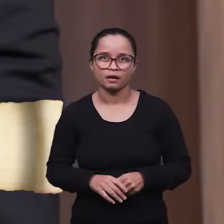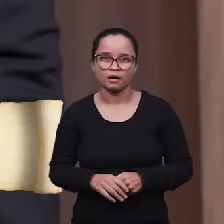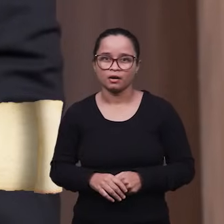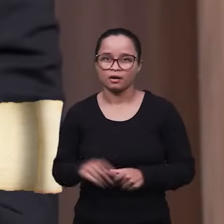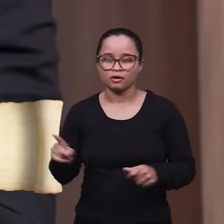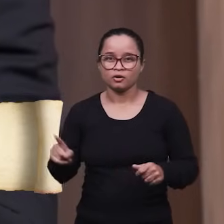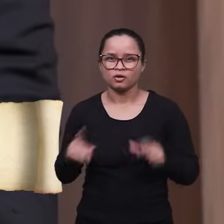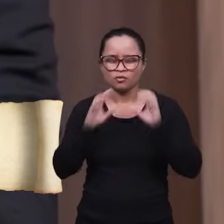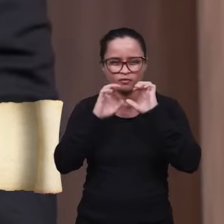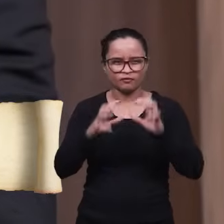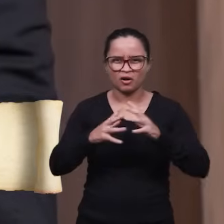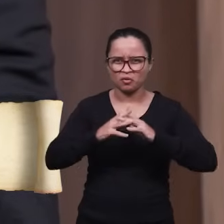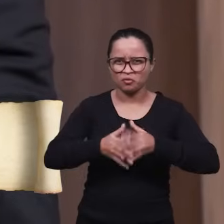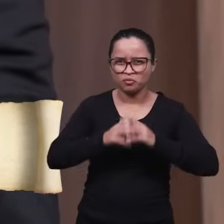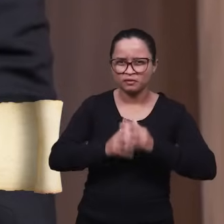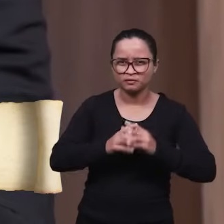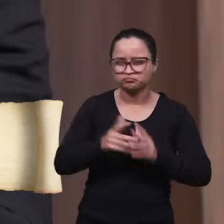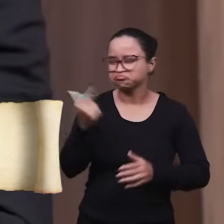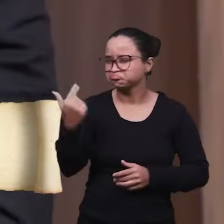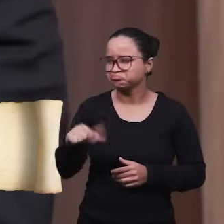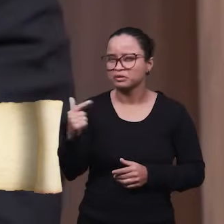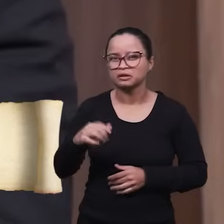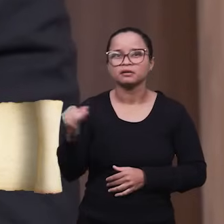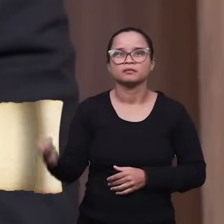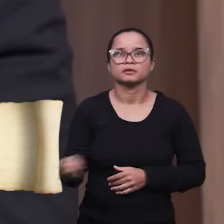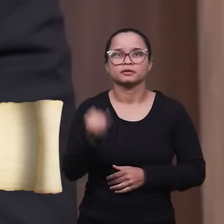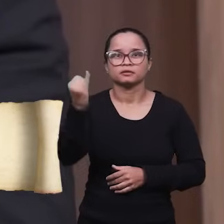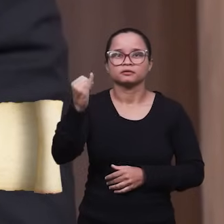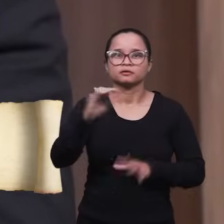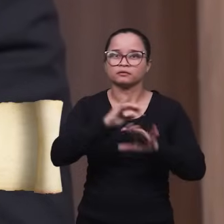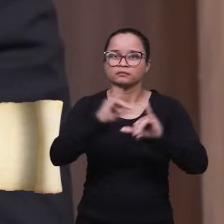de confusão. Não é? É importante nós deixarmos isso bem